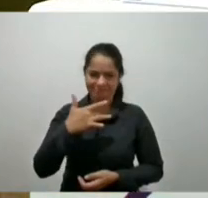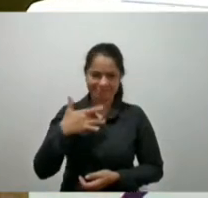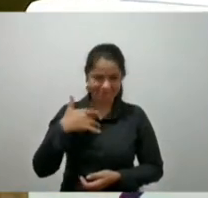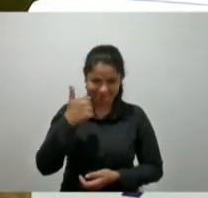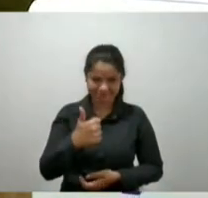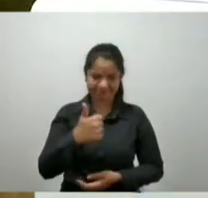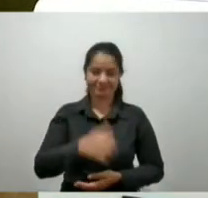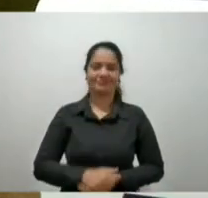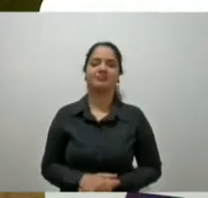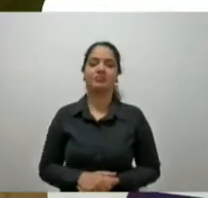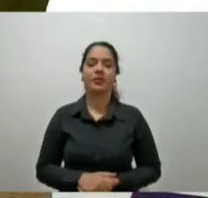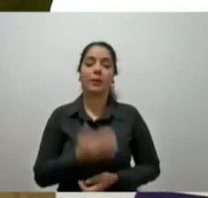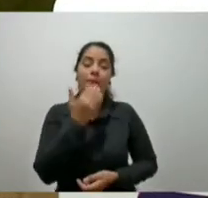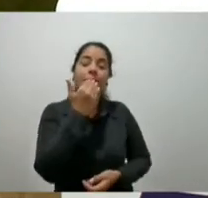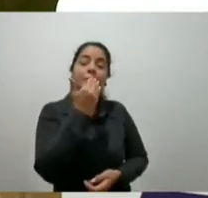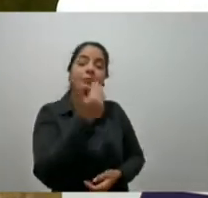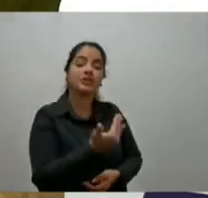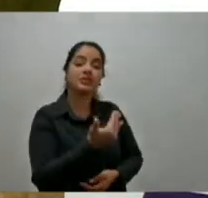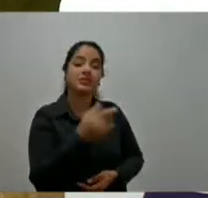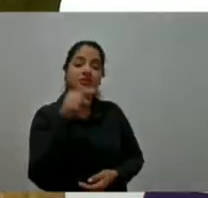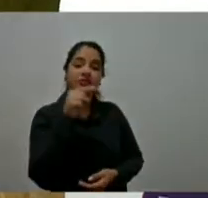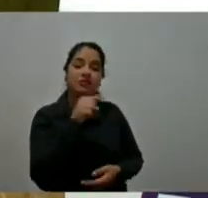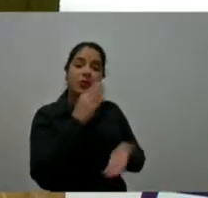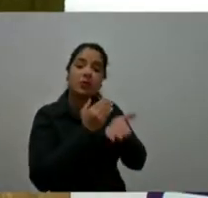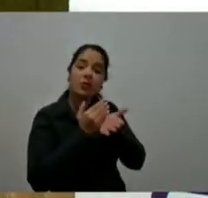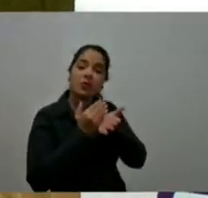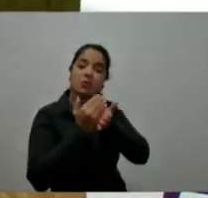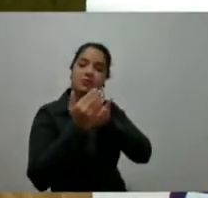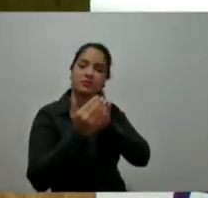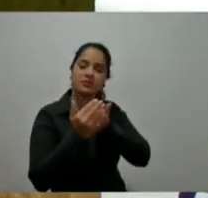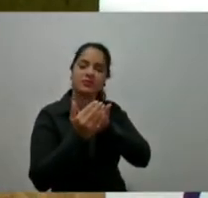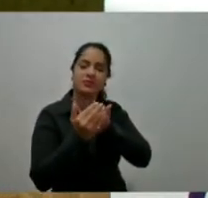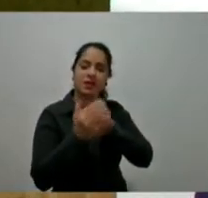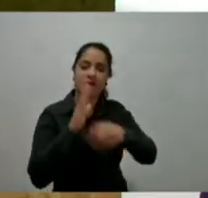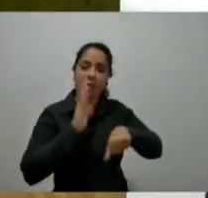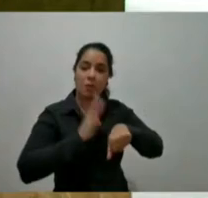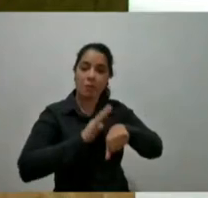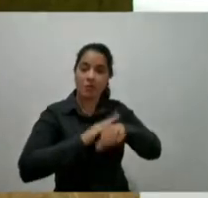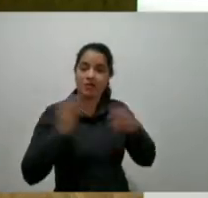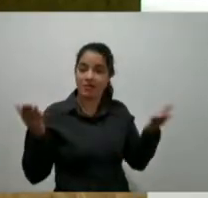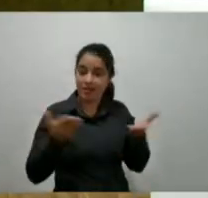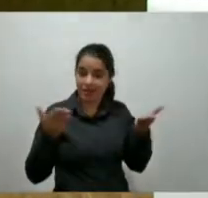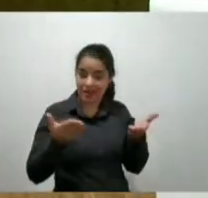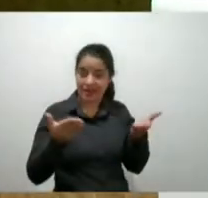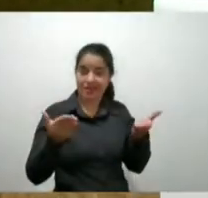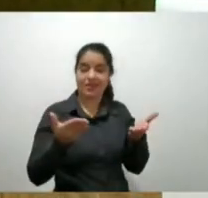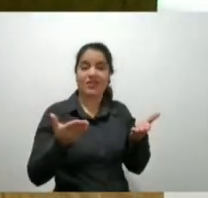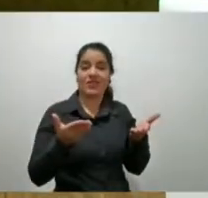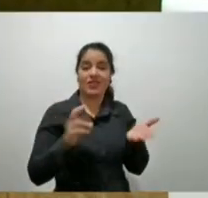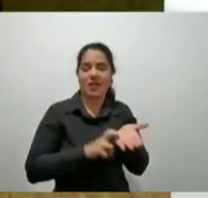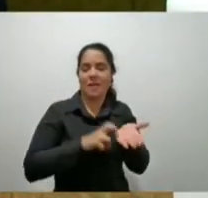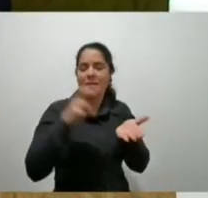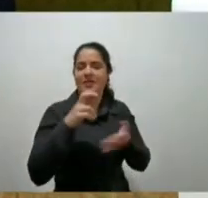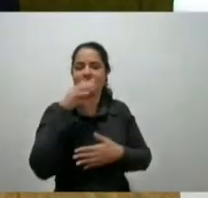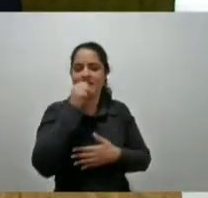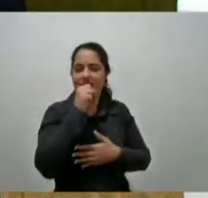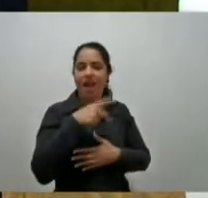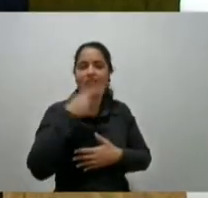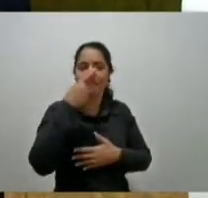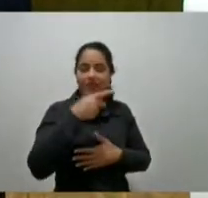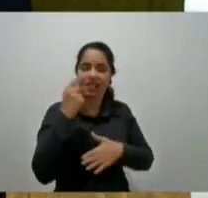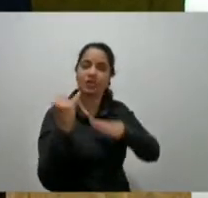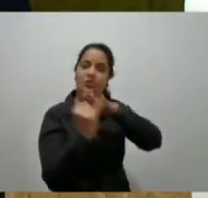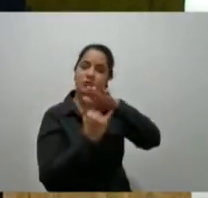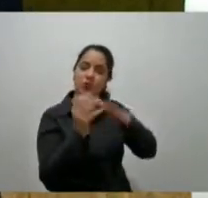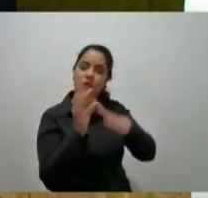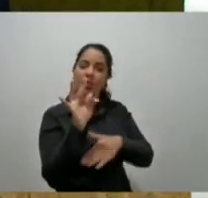aqui esse painel com a gente nessa manhã de sábado, falando um pouco sobre o Instituto Terra, né? Qual que é a ideia de